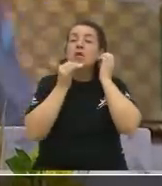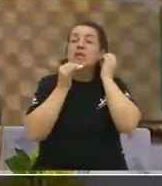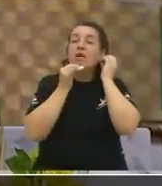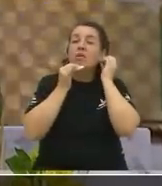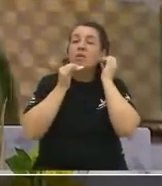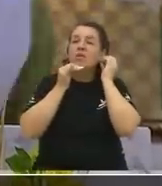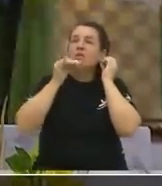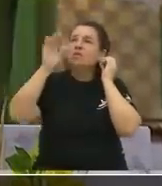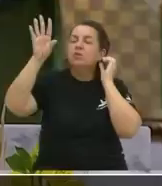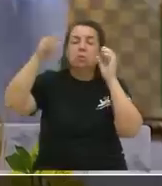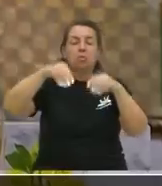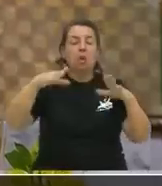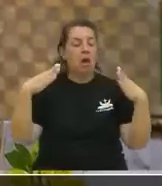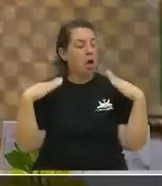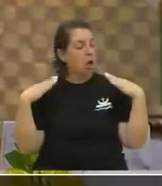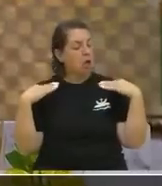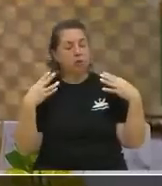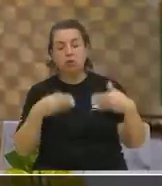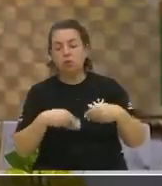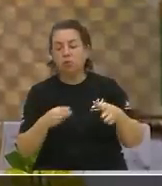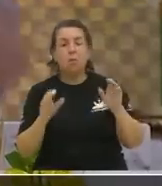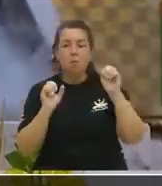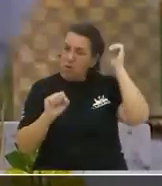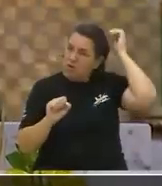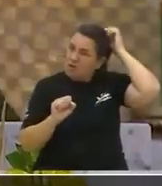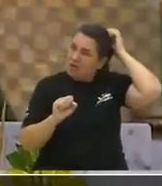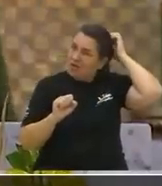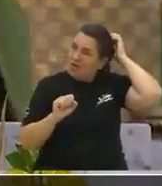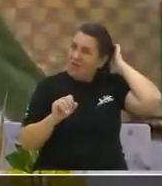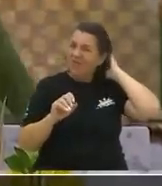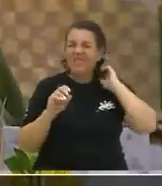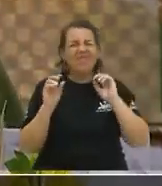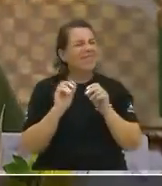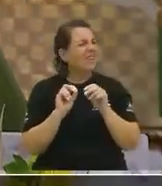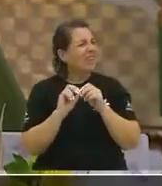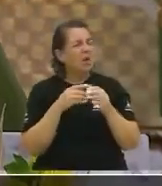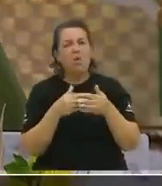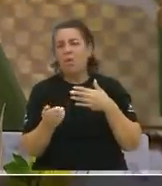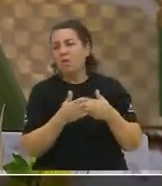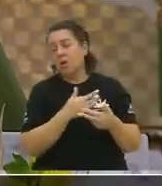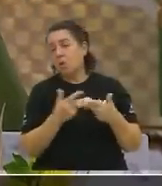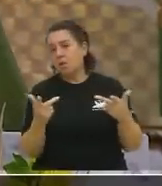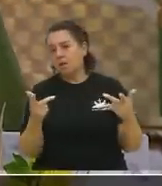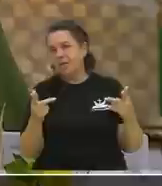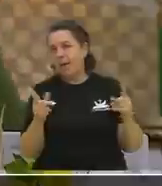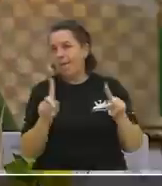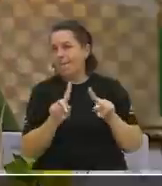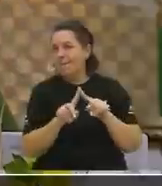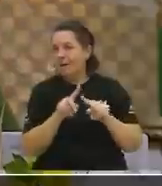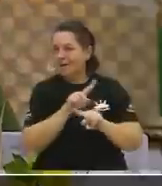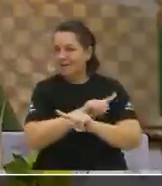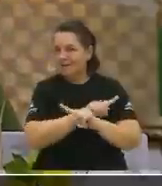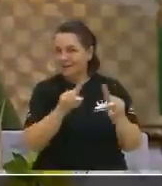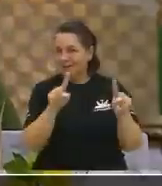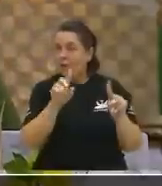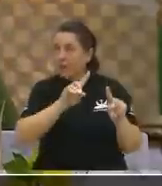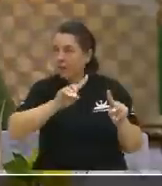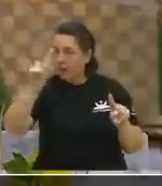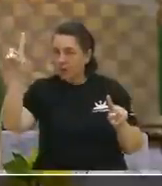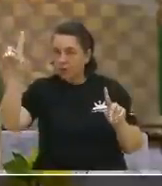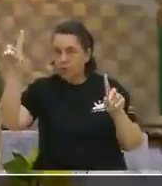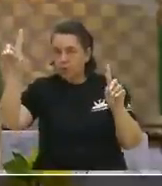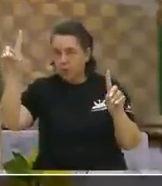Podia, os anjos desceram, podia ter feito diferente, mas Deus resolveu